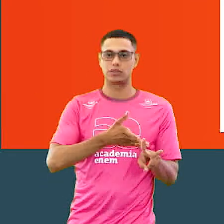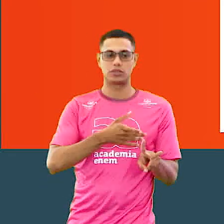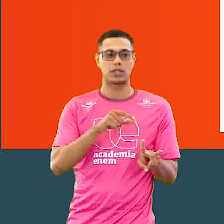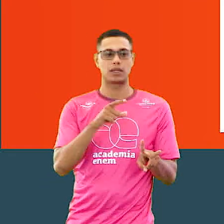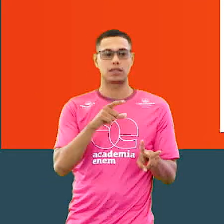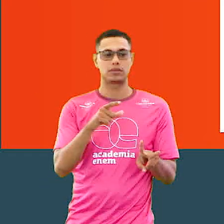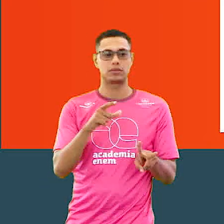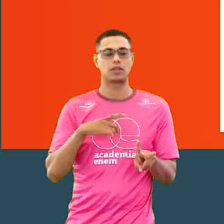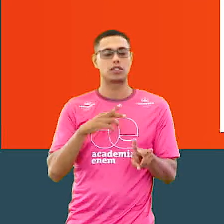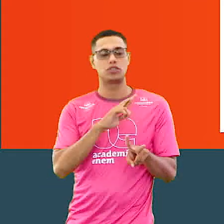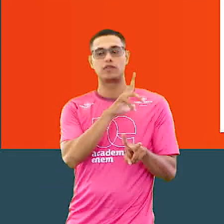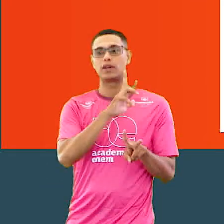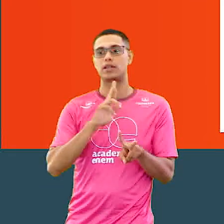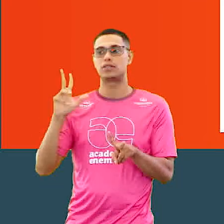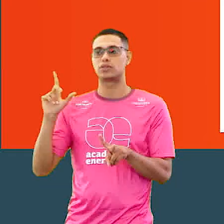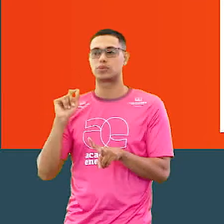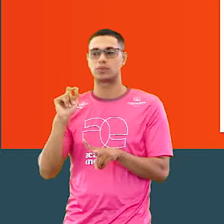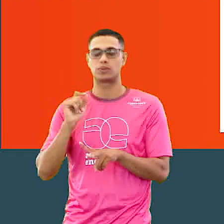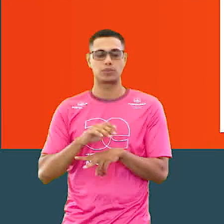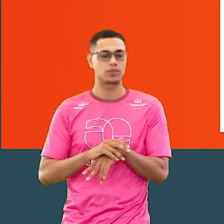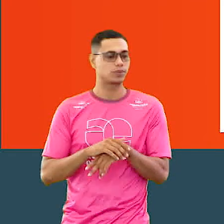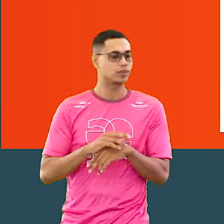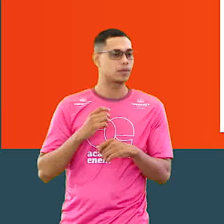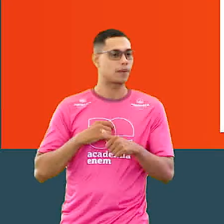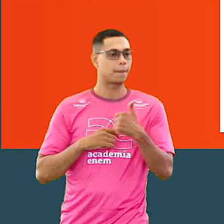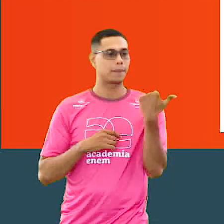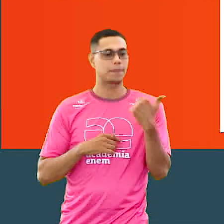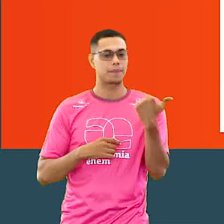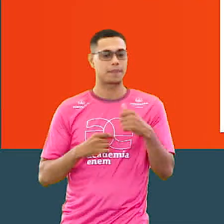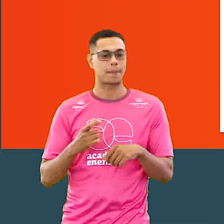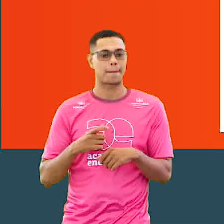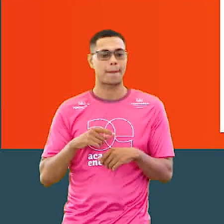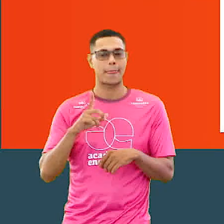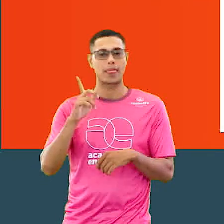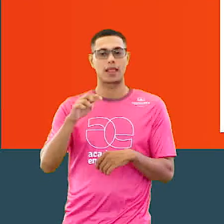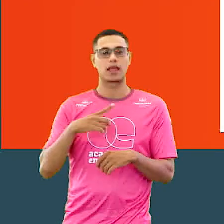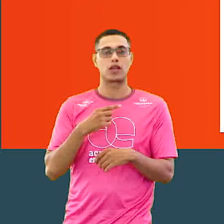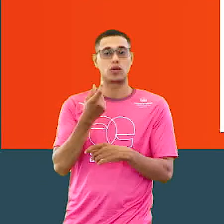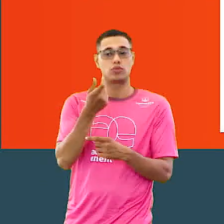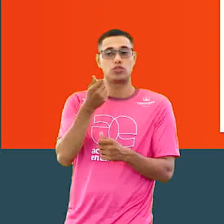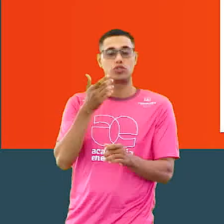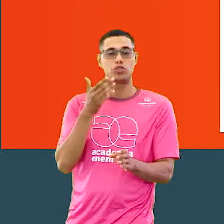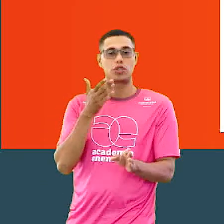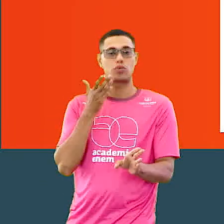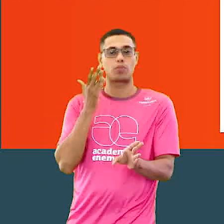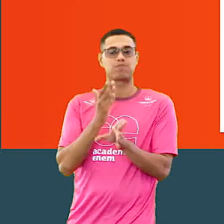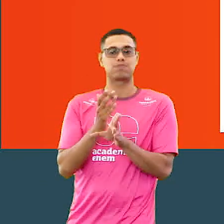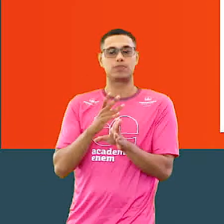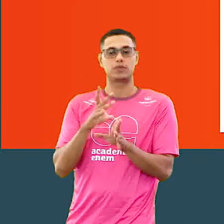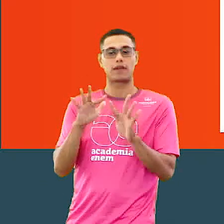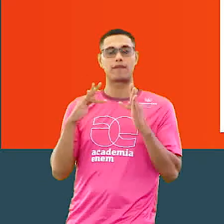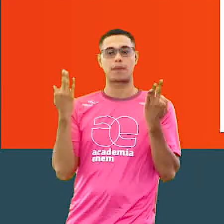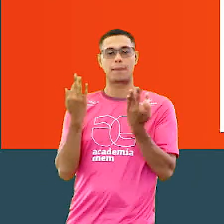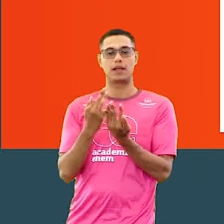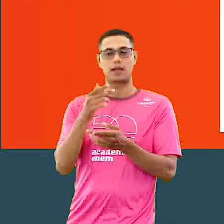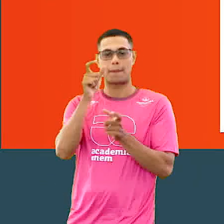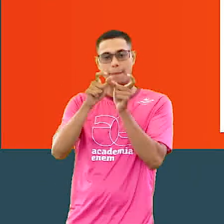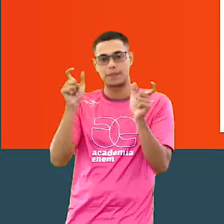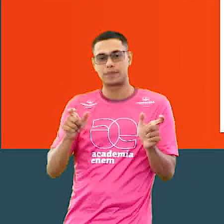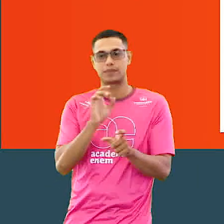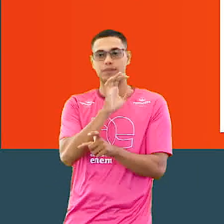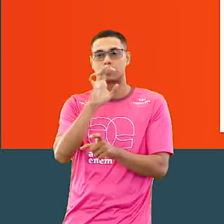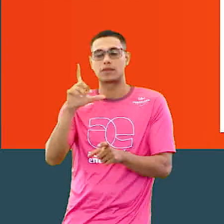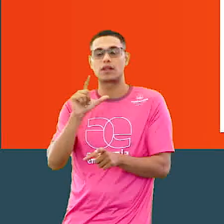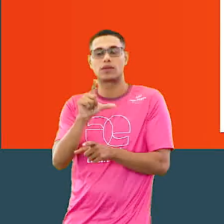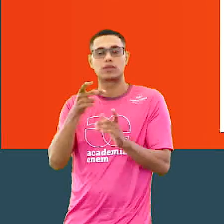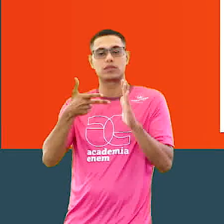são as grandes diferenças? Vamos lá. Primeira coisa, a renda per capita da família. E a renda per capita é